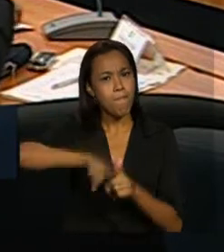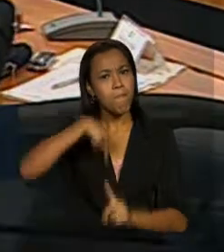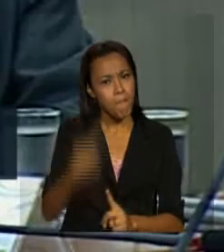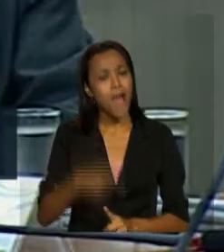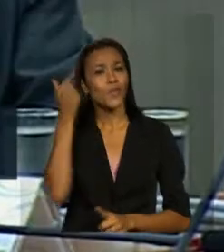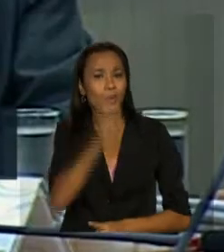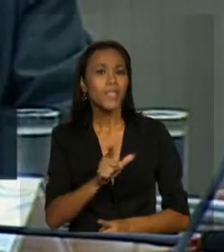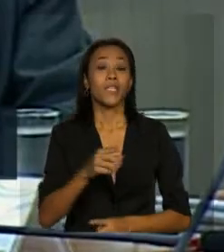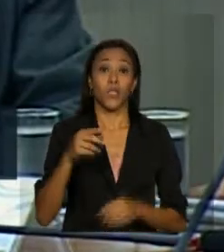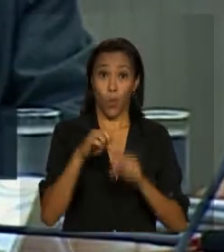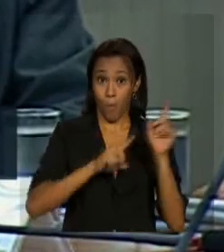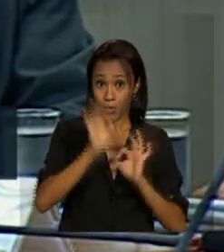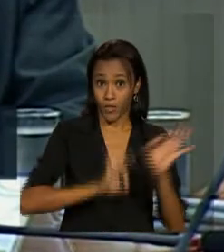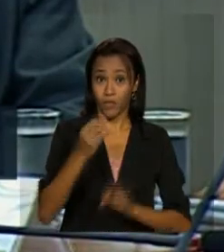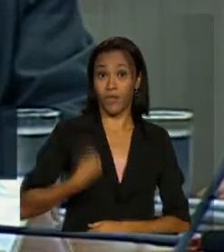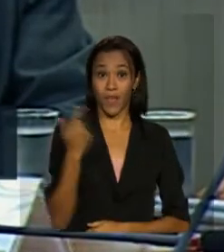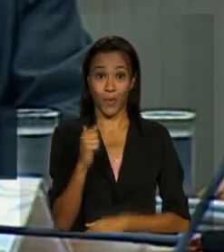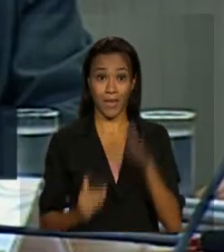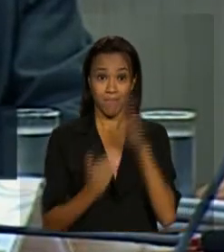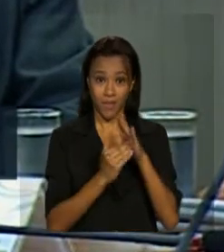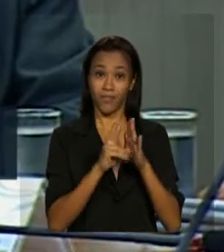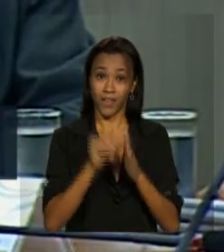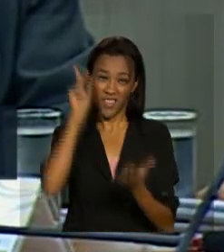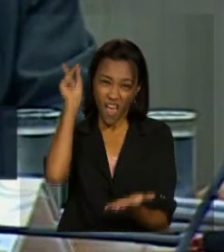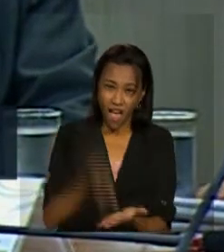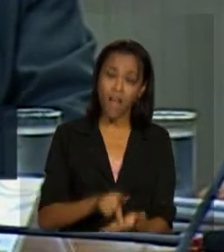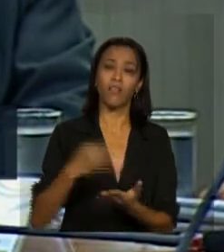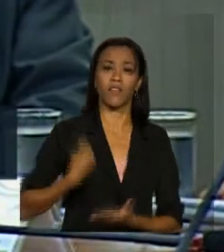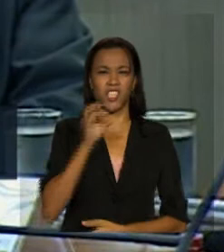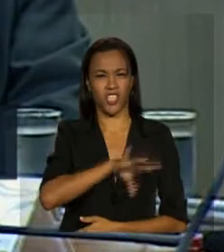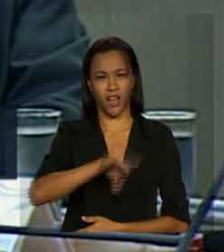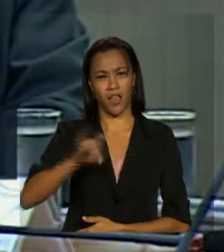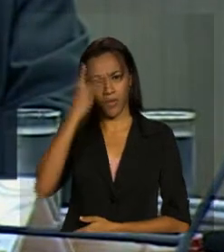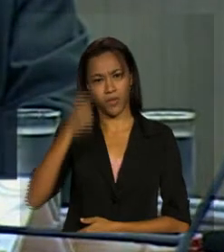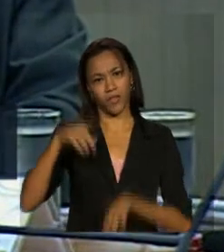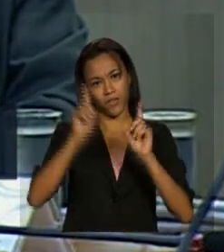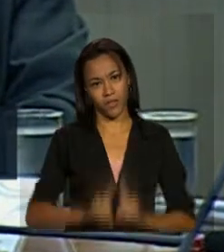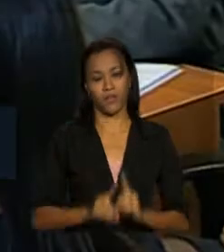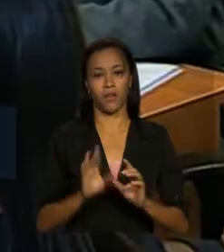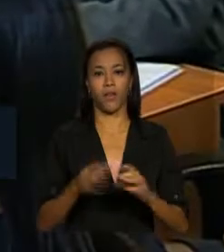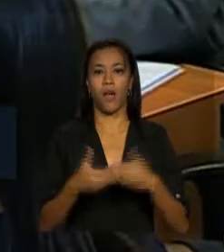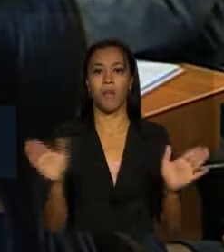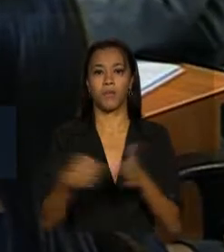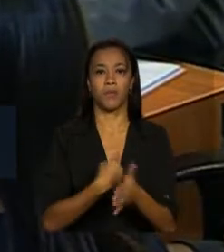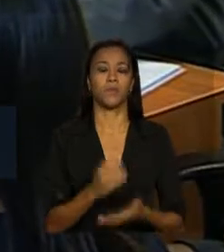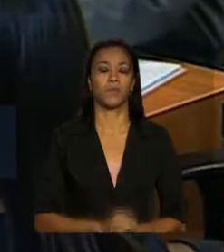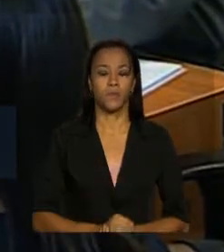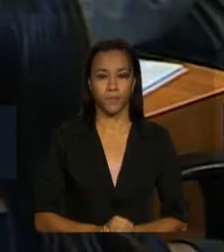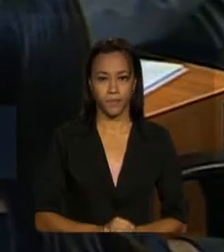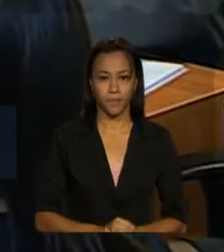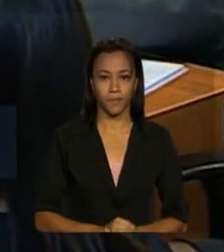todo o Plano Viver Sem Limite na prática como realidade na vida das pessoas. Então, agora eu deixo para as perguntas.